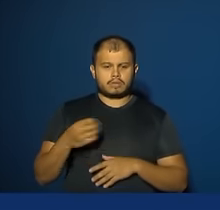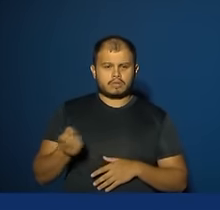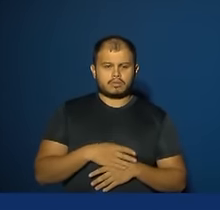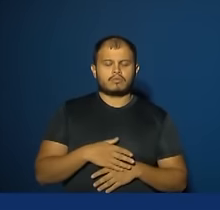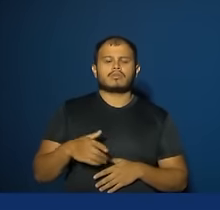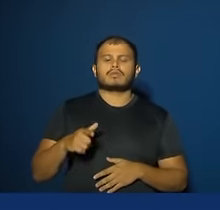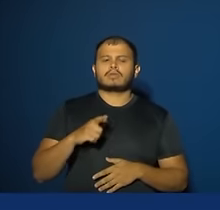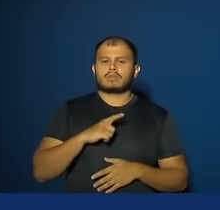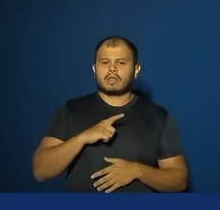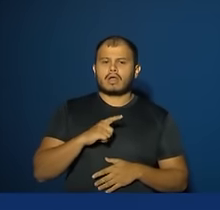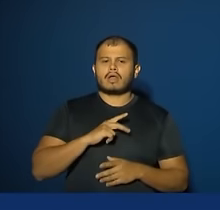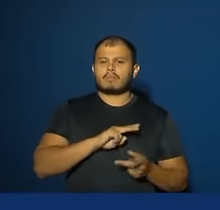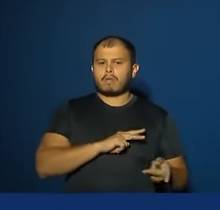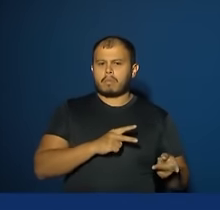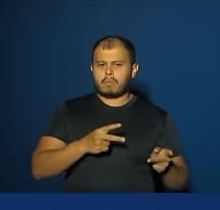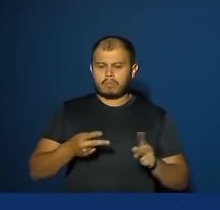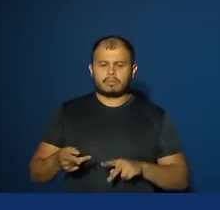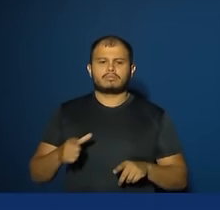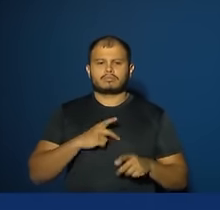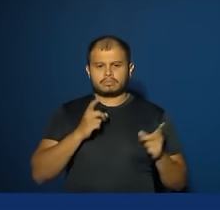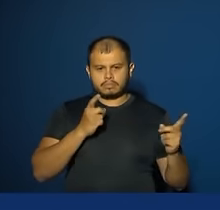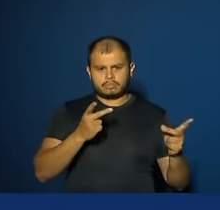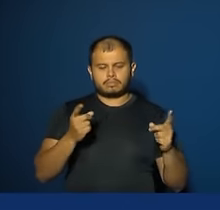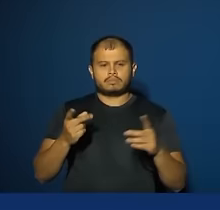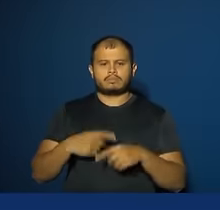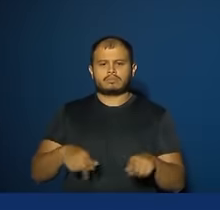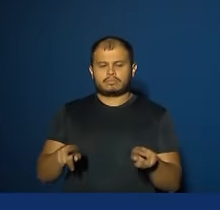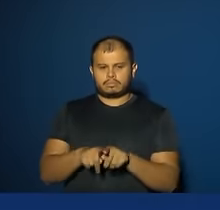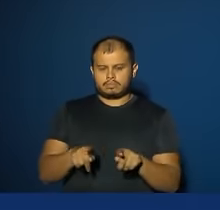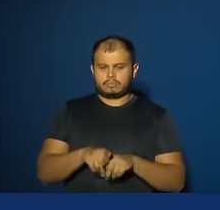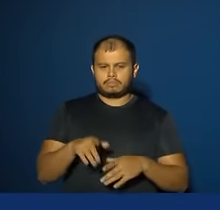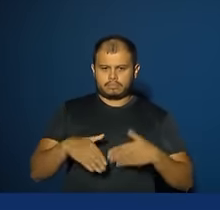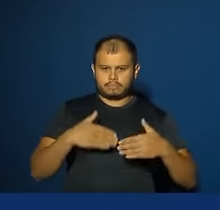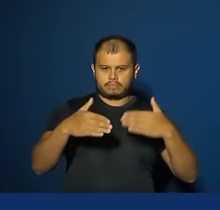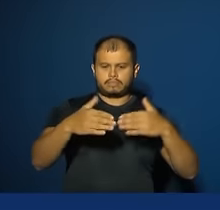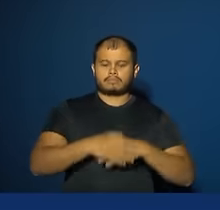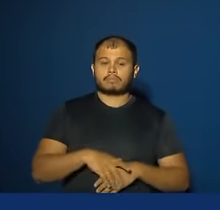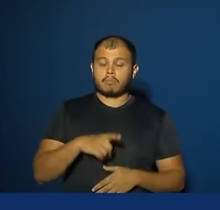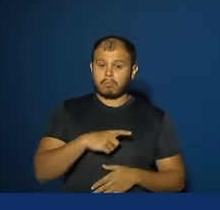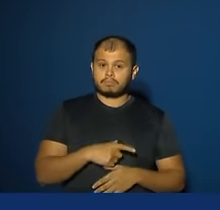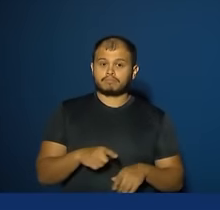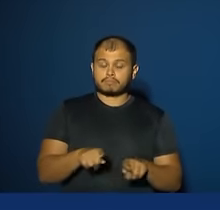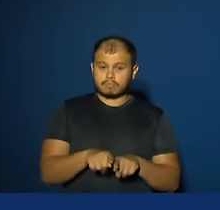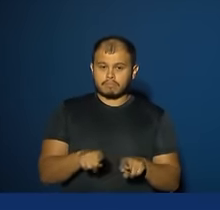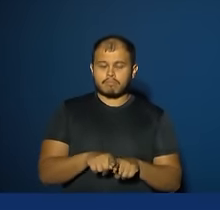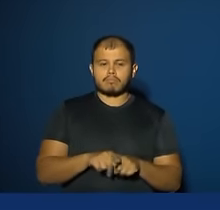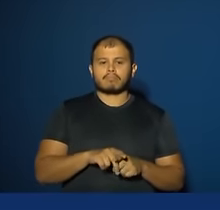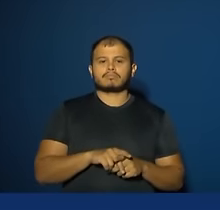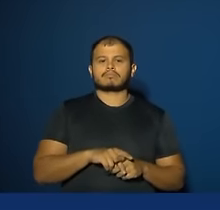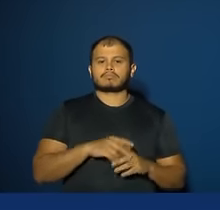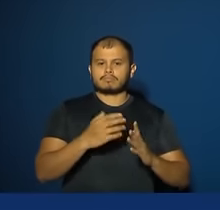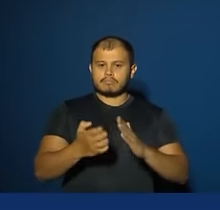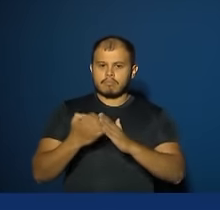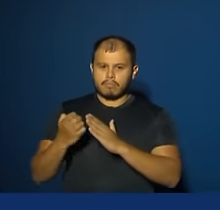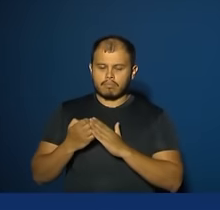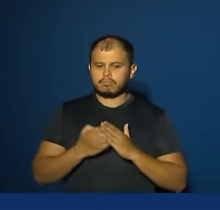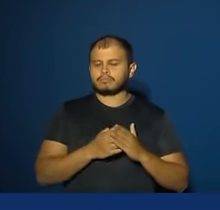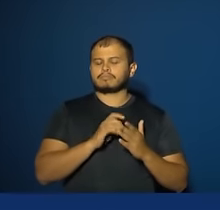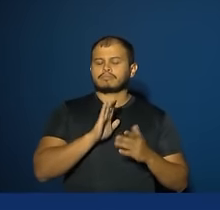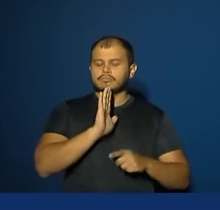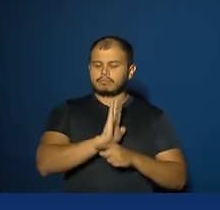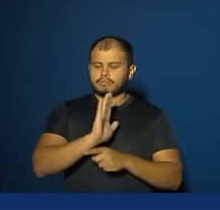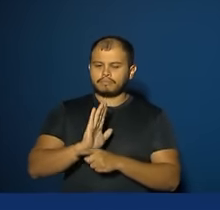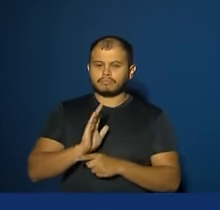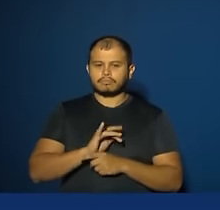Eletrobras, que estão no processo de venda de ativos non-core, estão avançando, e tem empresas como Energisa e Equatorial, eu destacaria